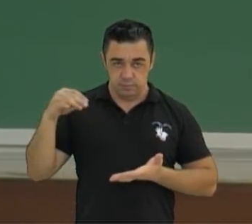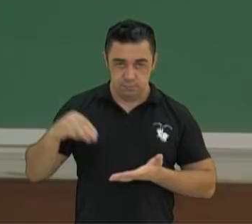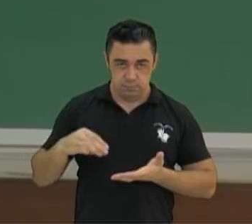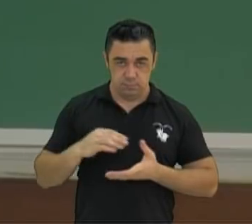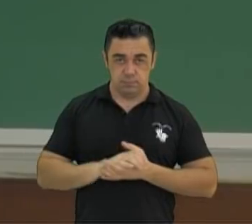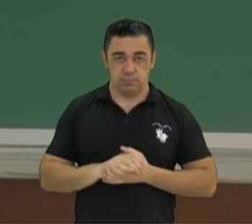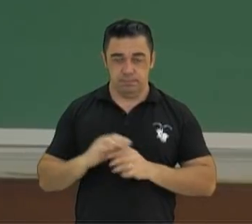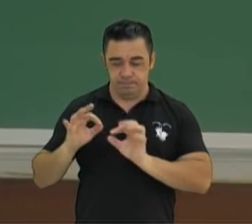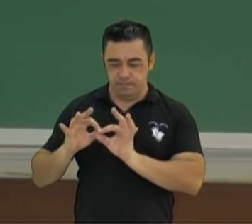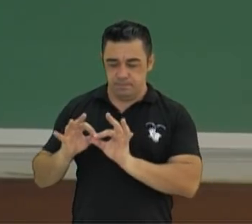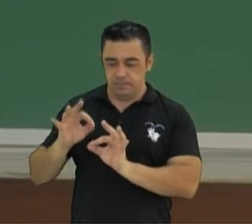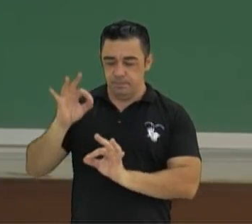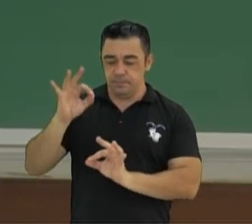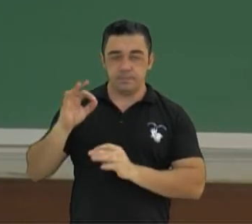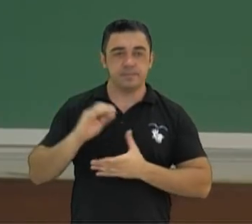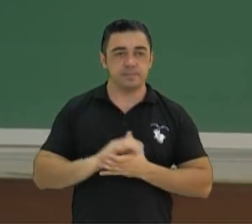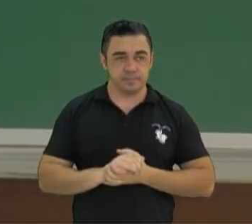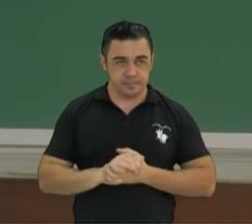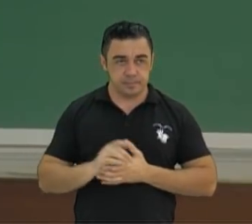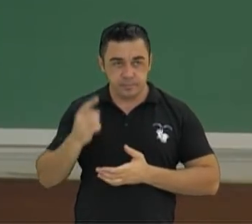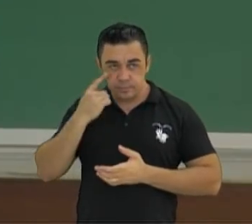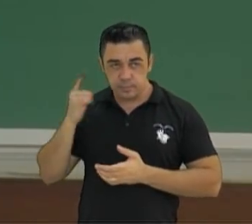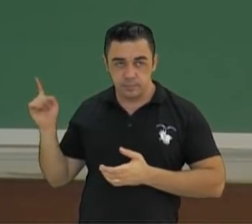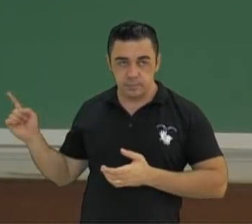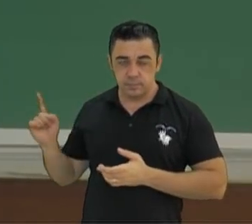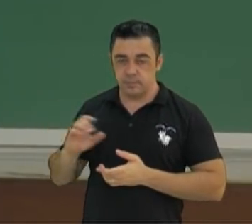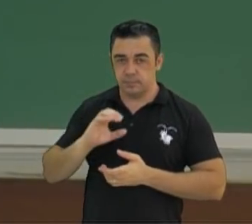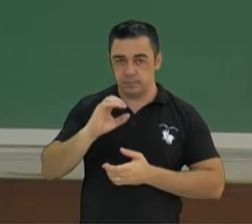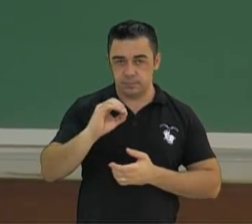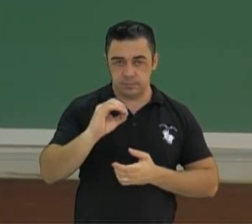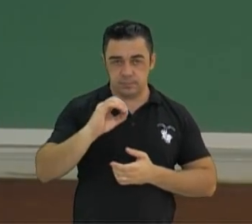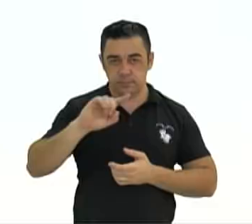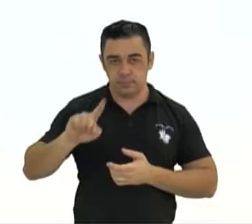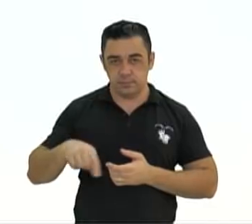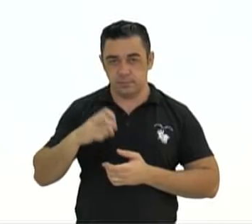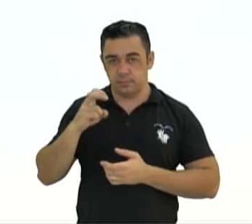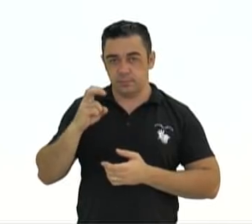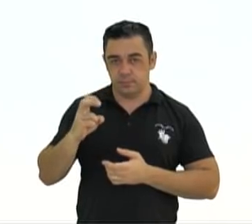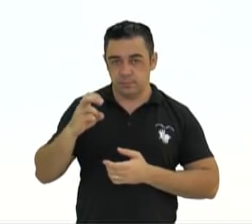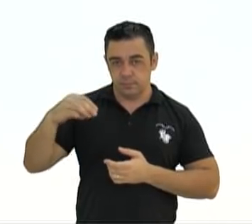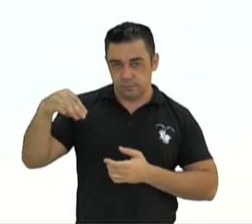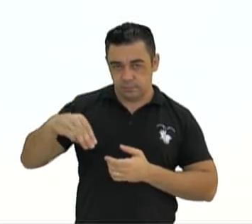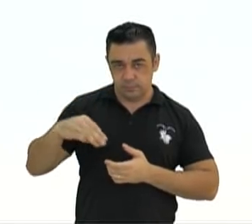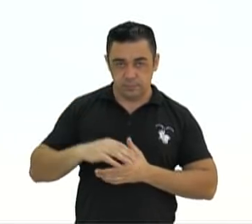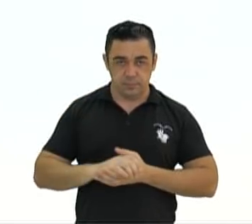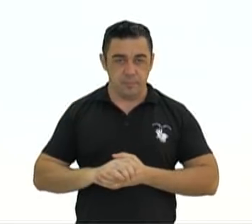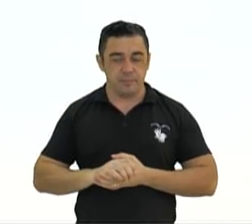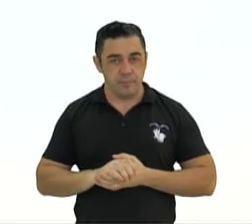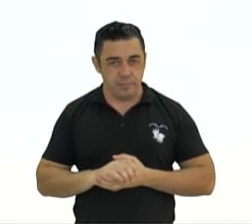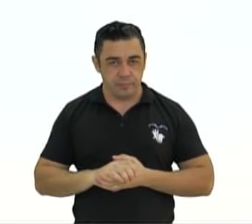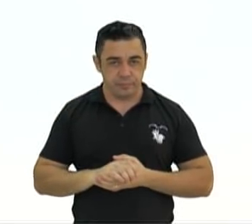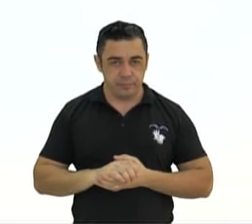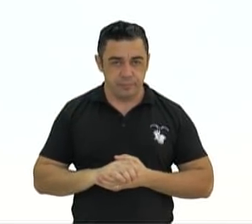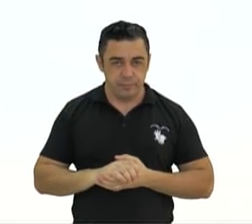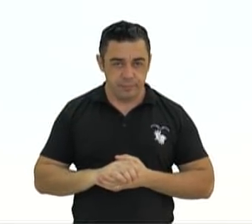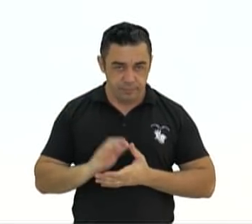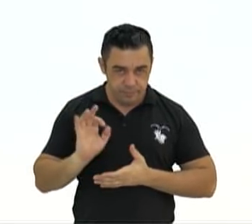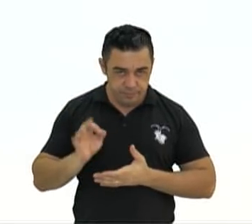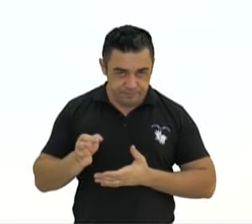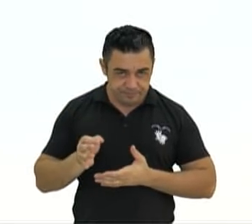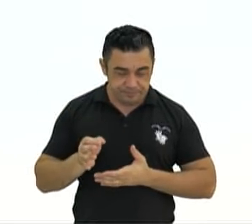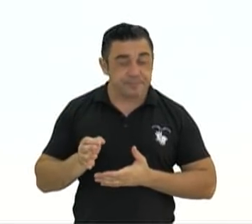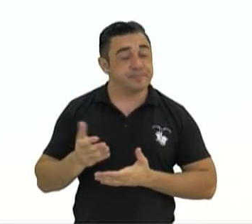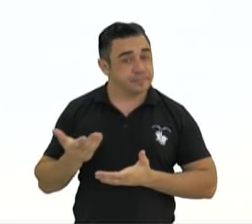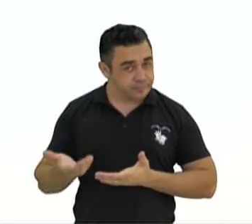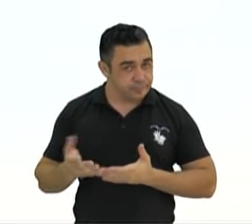a altura? A altura é essa mesma que está aqui na imagem da caixa, a gente colocou para cá. 0,5 metros.